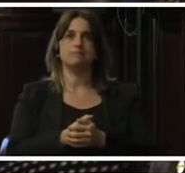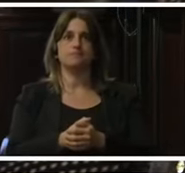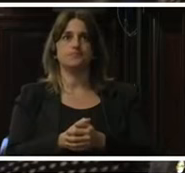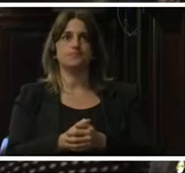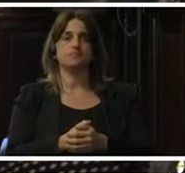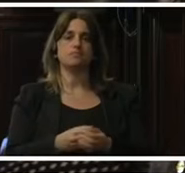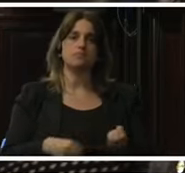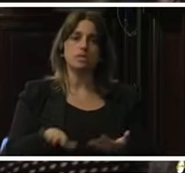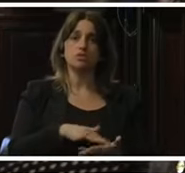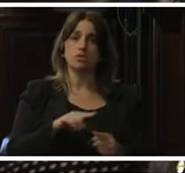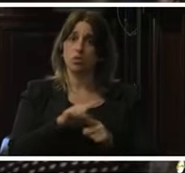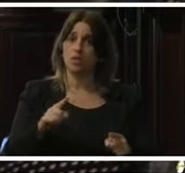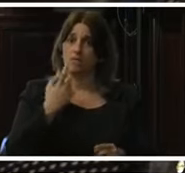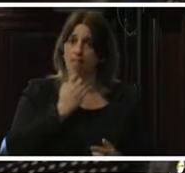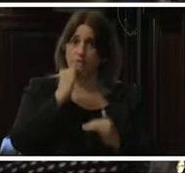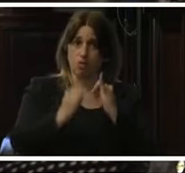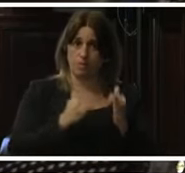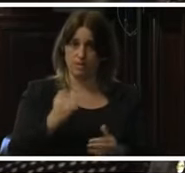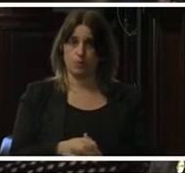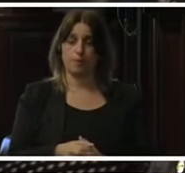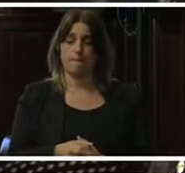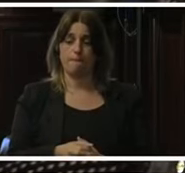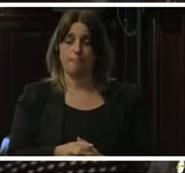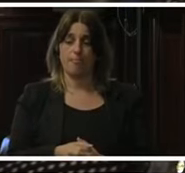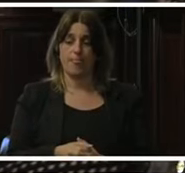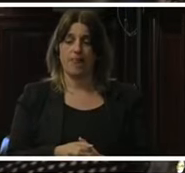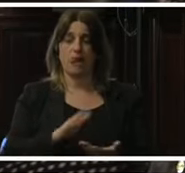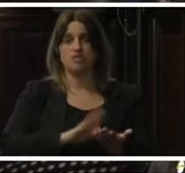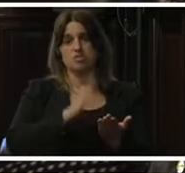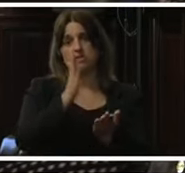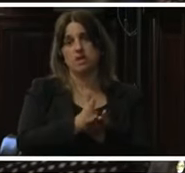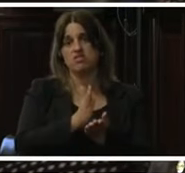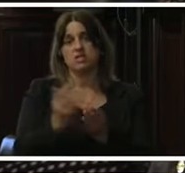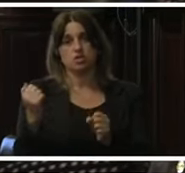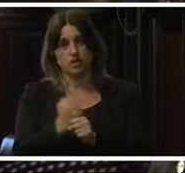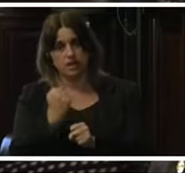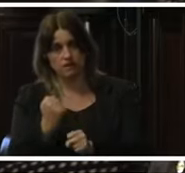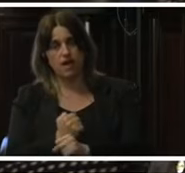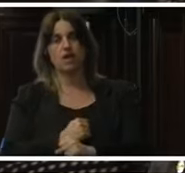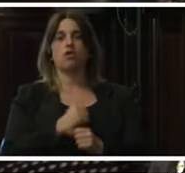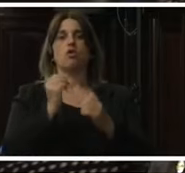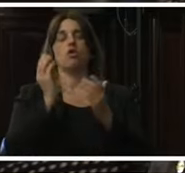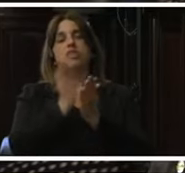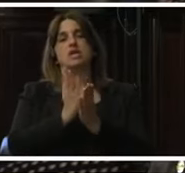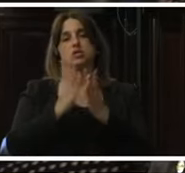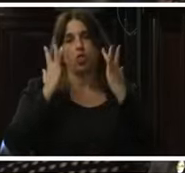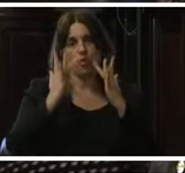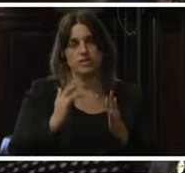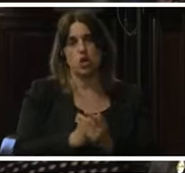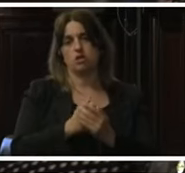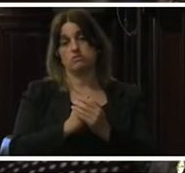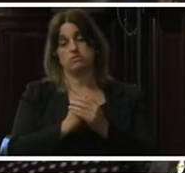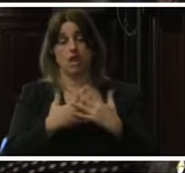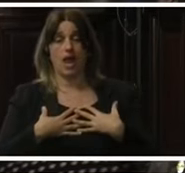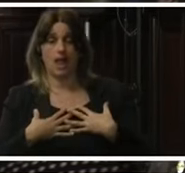informando é falando do direito do trabalho fala no leito do casal falando do direito à saúde é porém